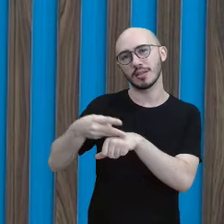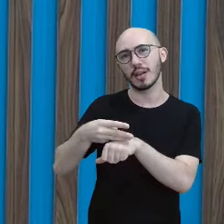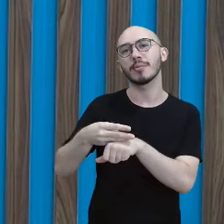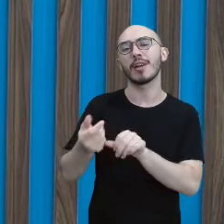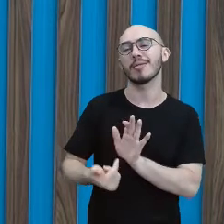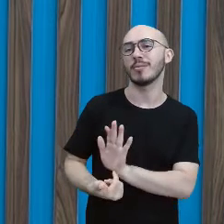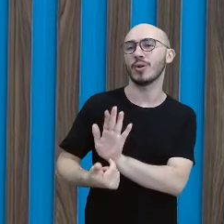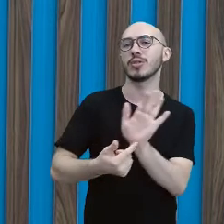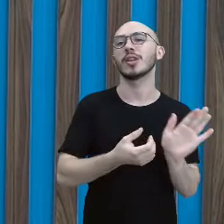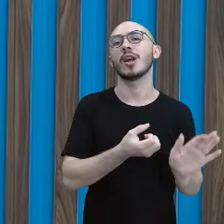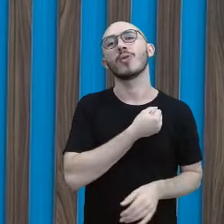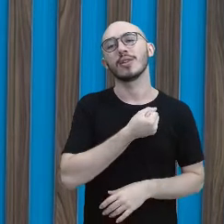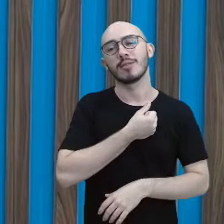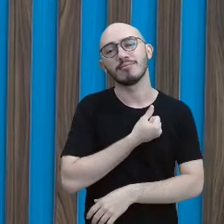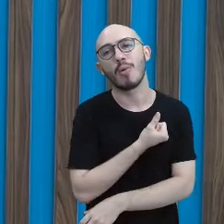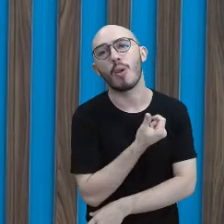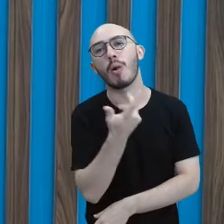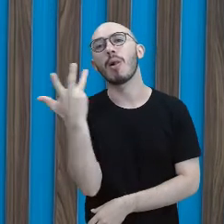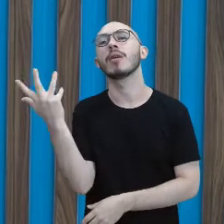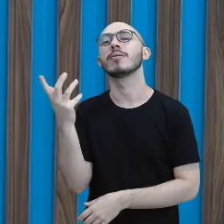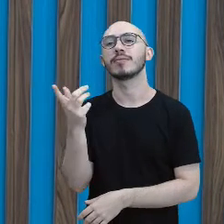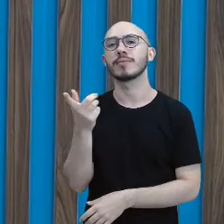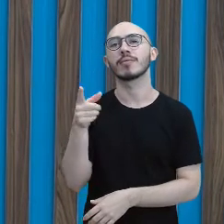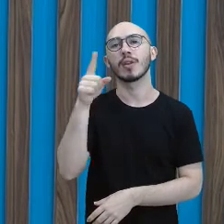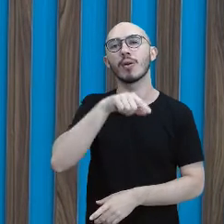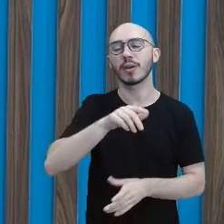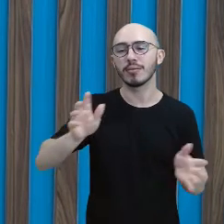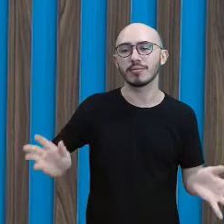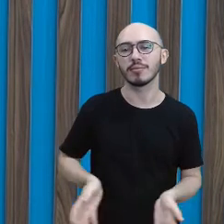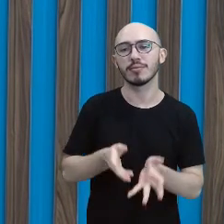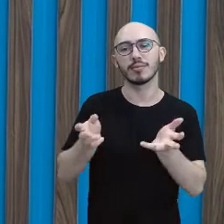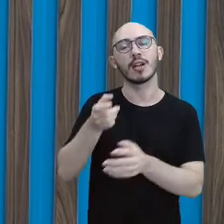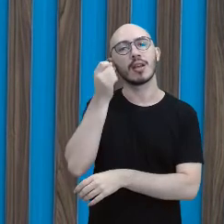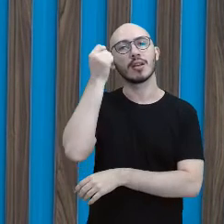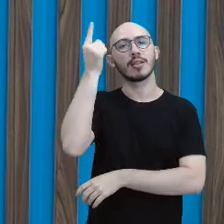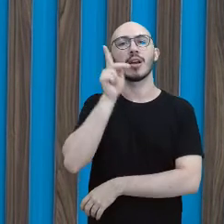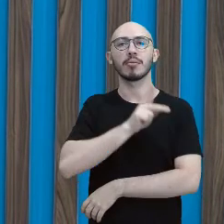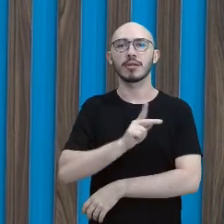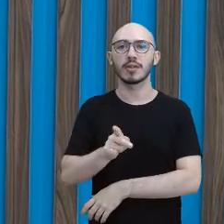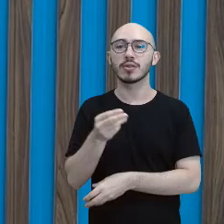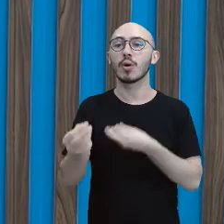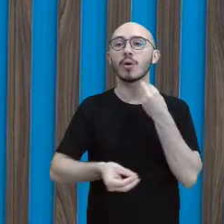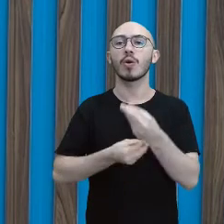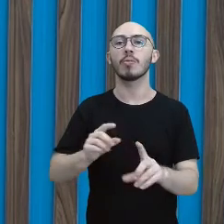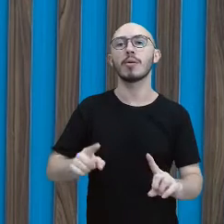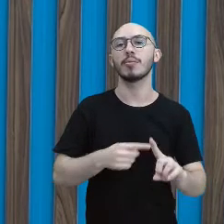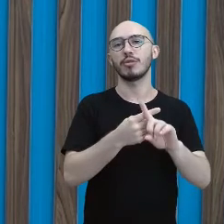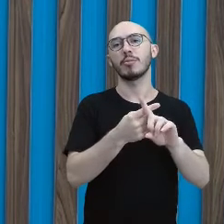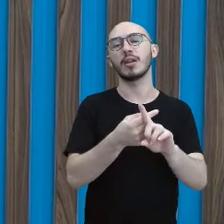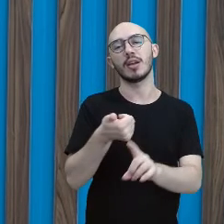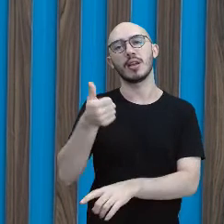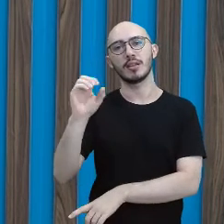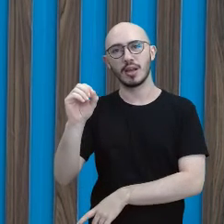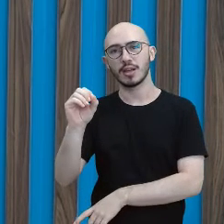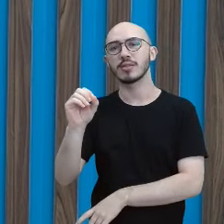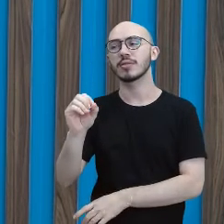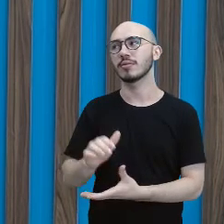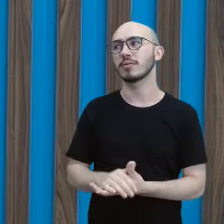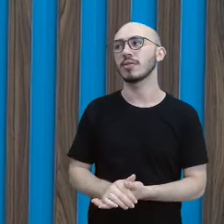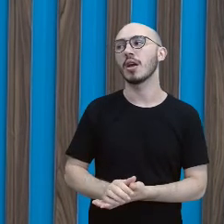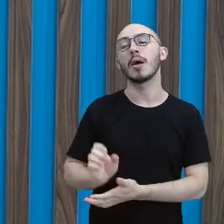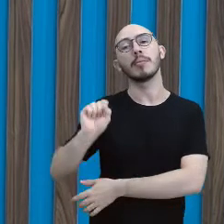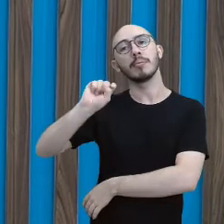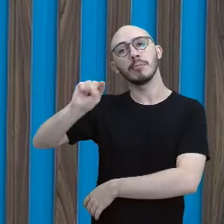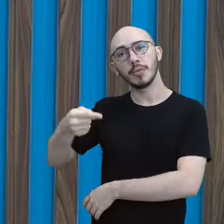dois valores, o 1.000 e o 1.000.000, para puxar o gancho dessa ideia que o Tiago colocou, da multiplicação por 10. Mil e milhão já